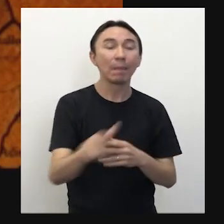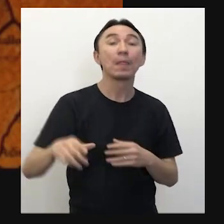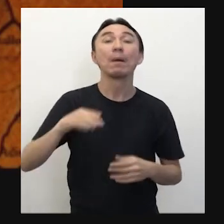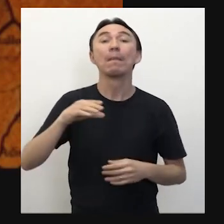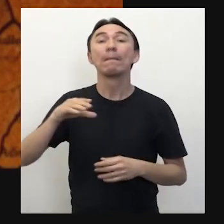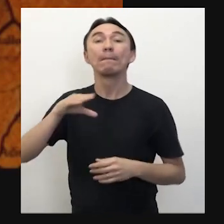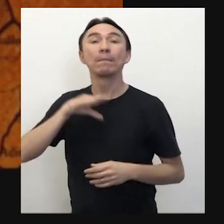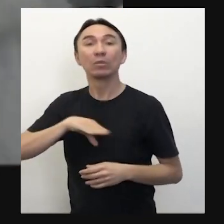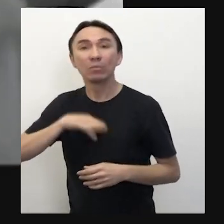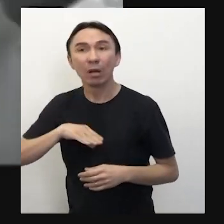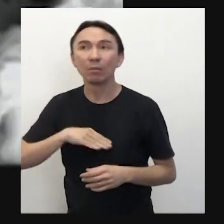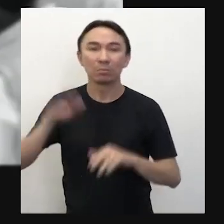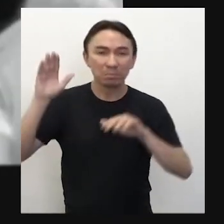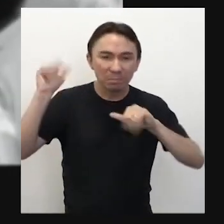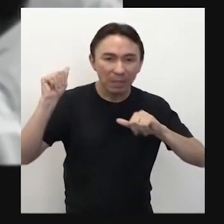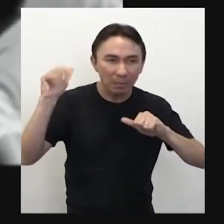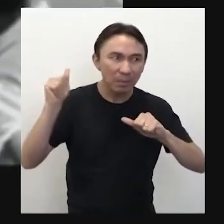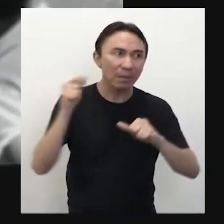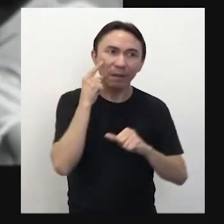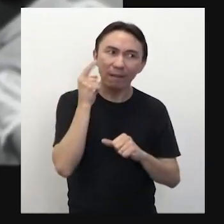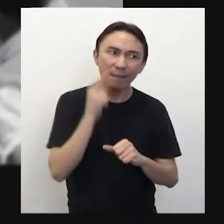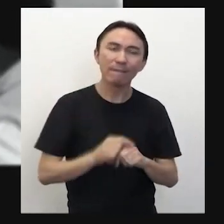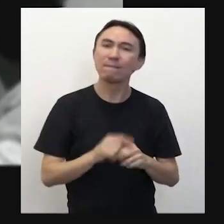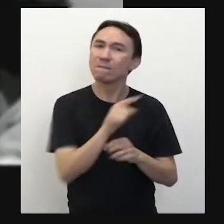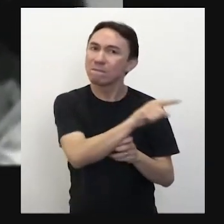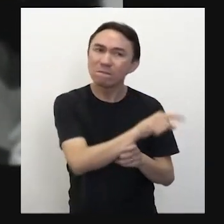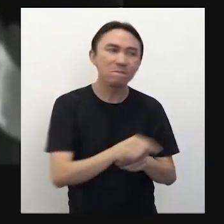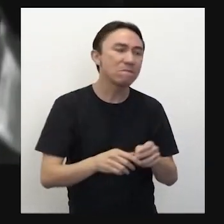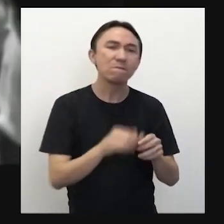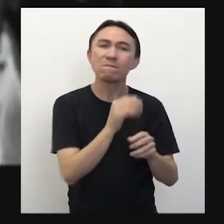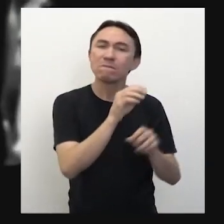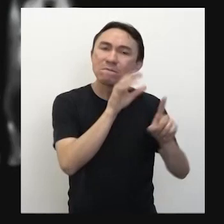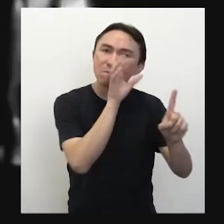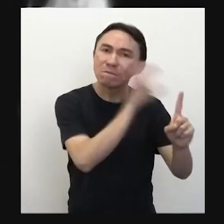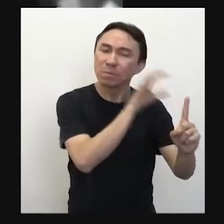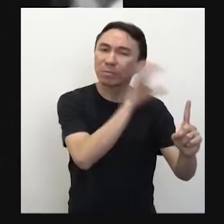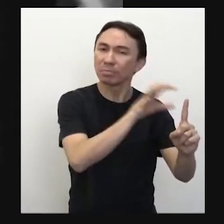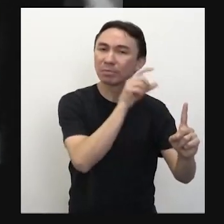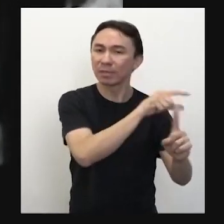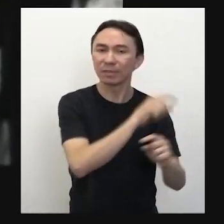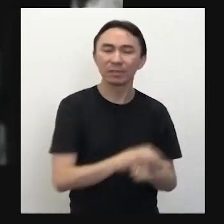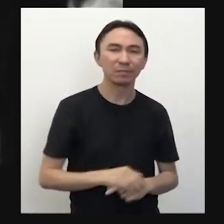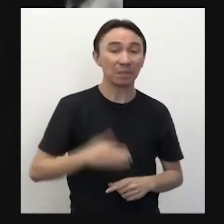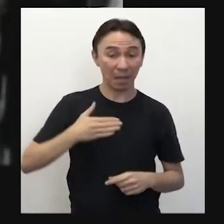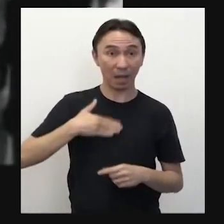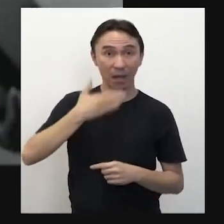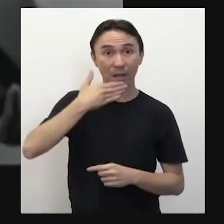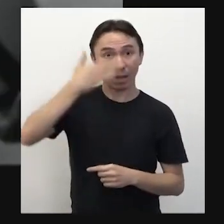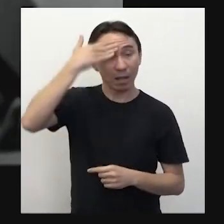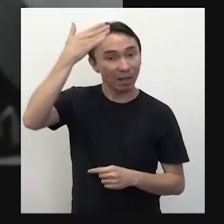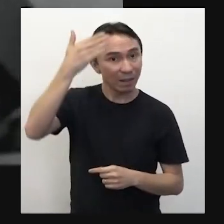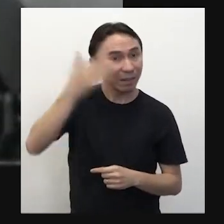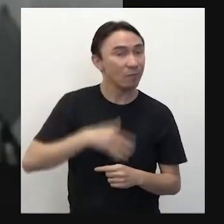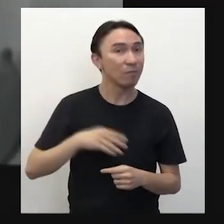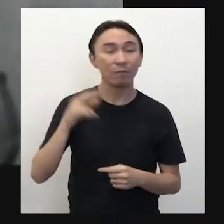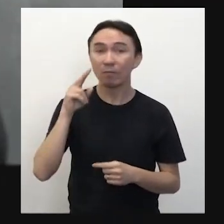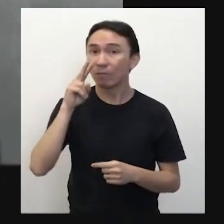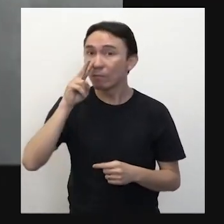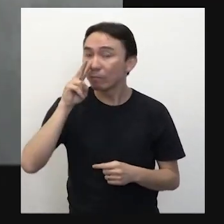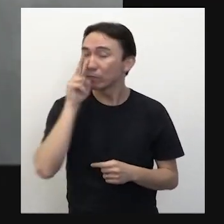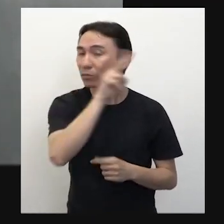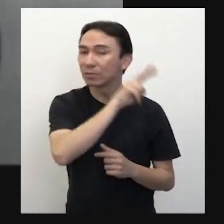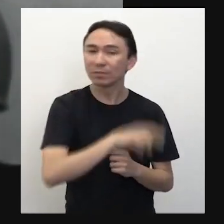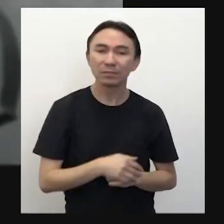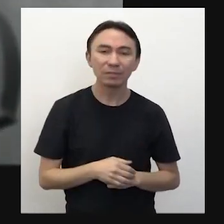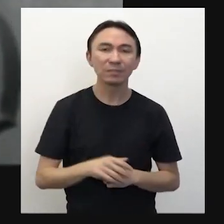Espanha durante 700 anos. Então, essa influência árabe também é fortíssima, mas ela é uma influência africana que veio